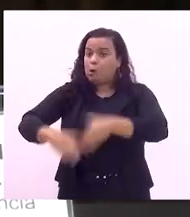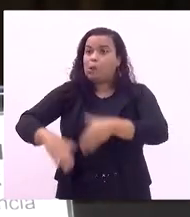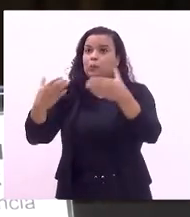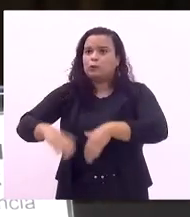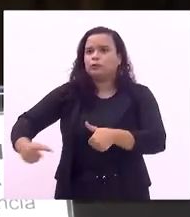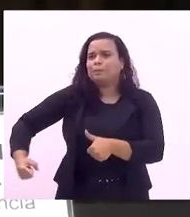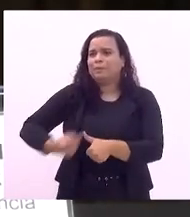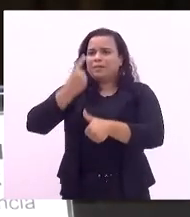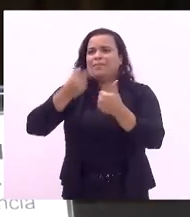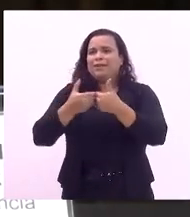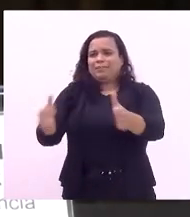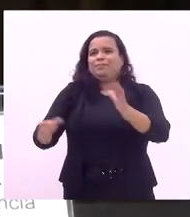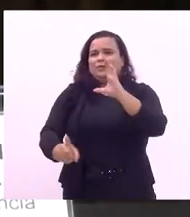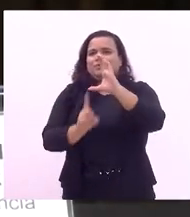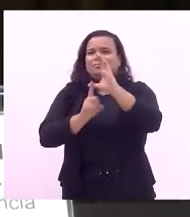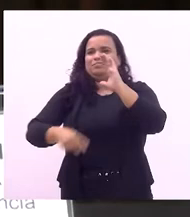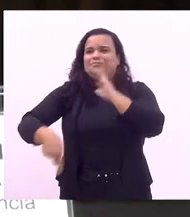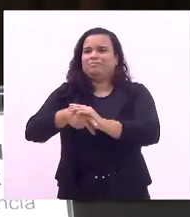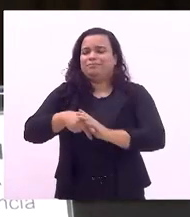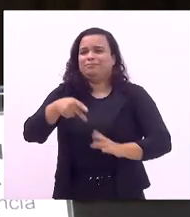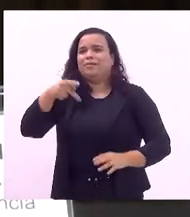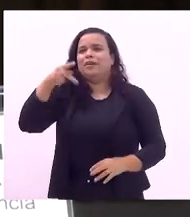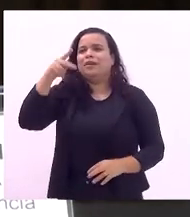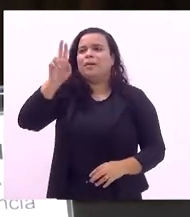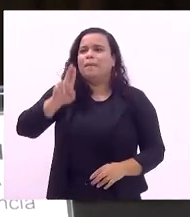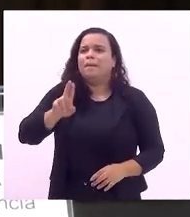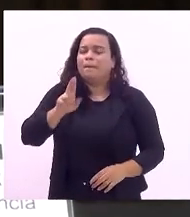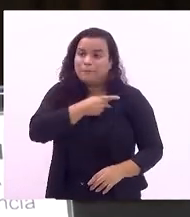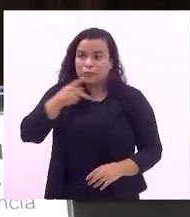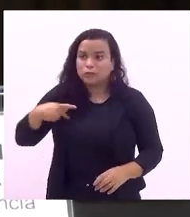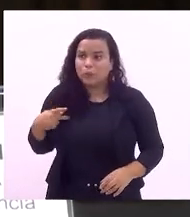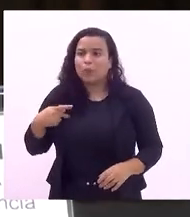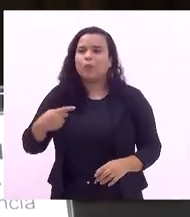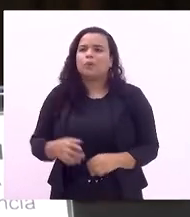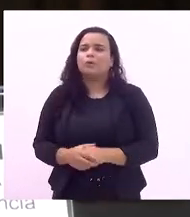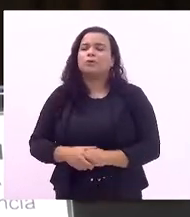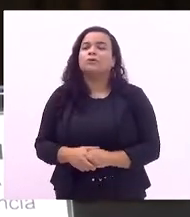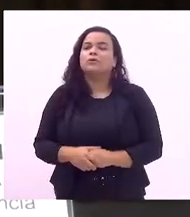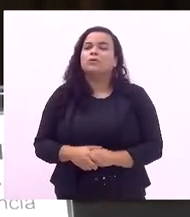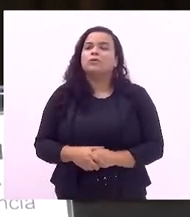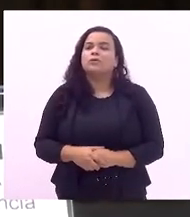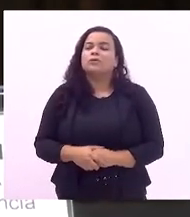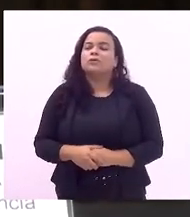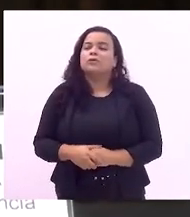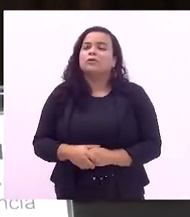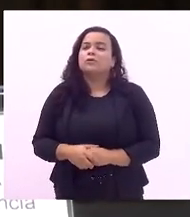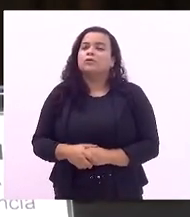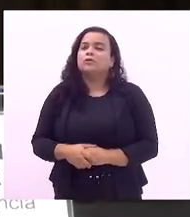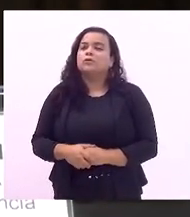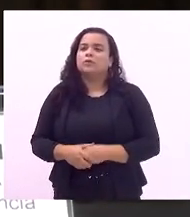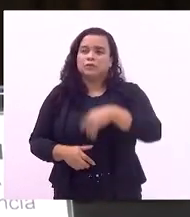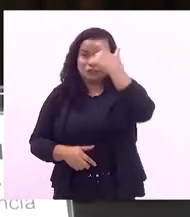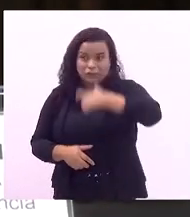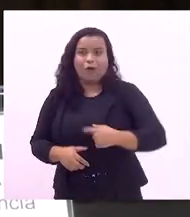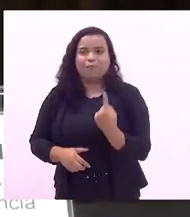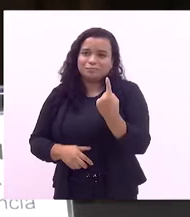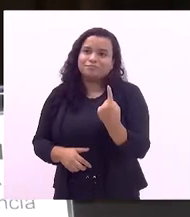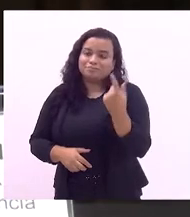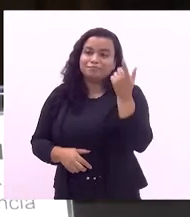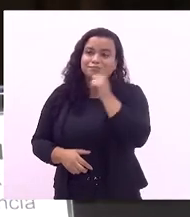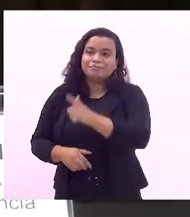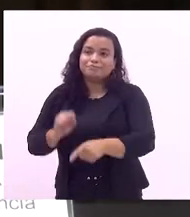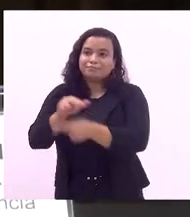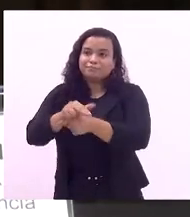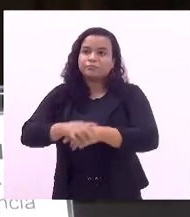para capelães pastores dos quais eu sou um deles